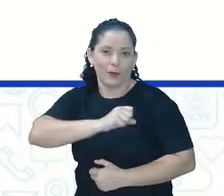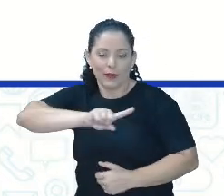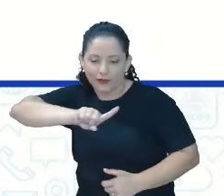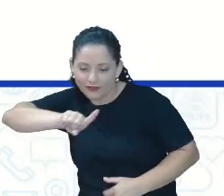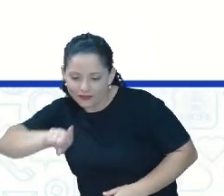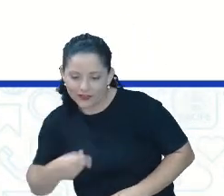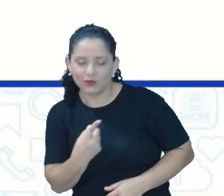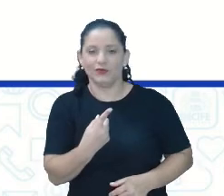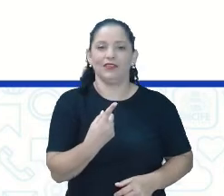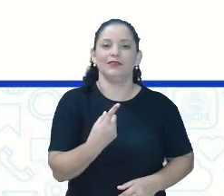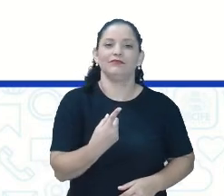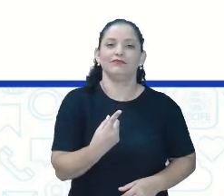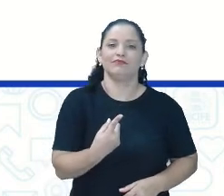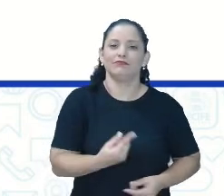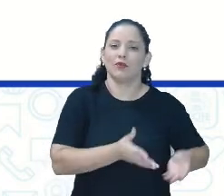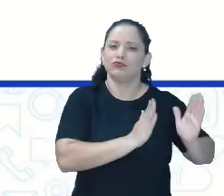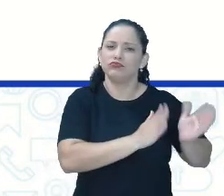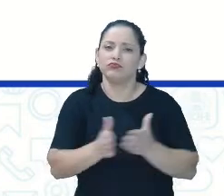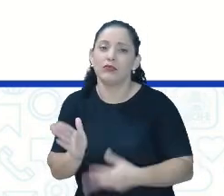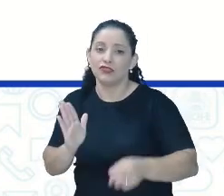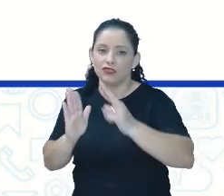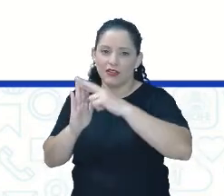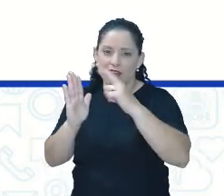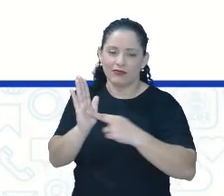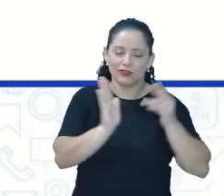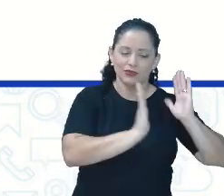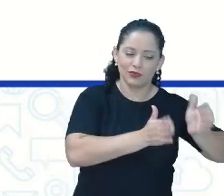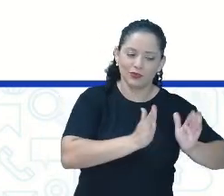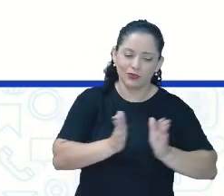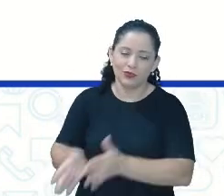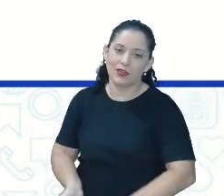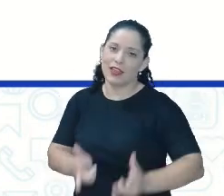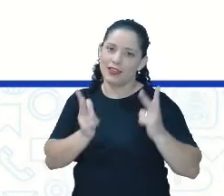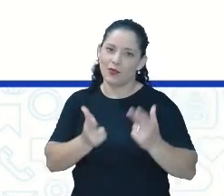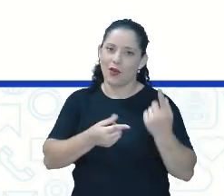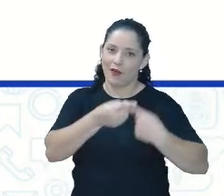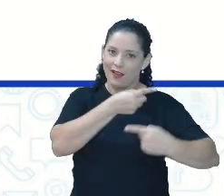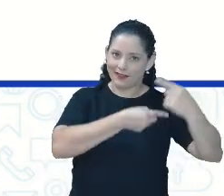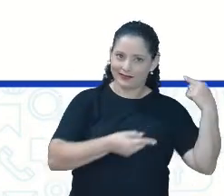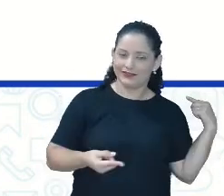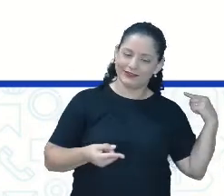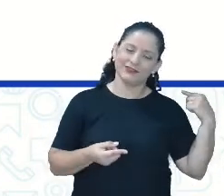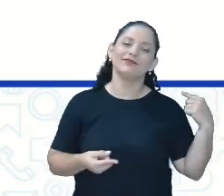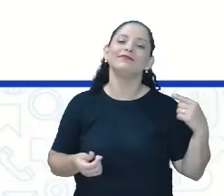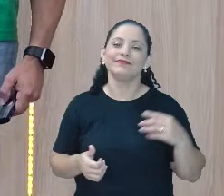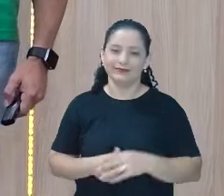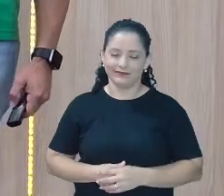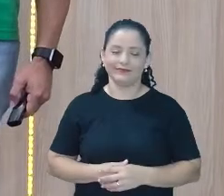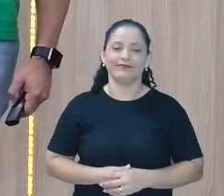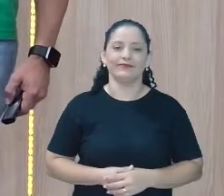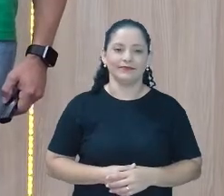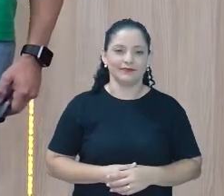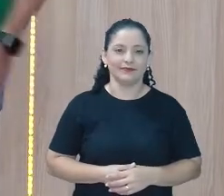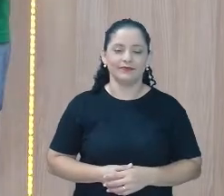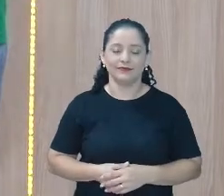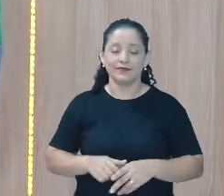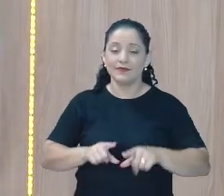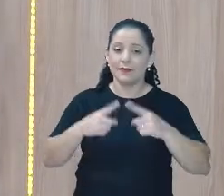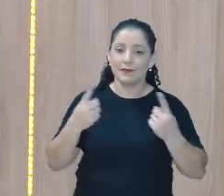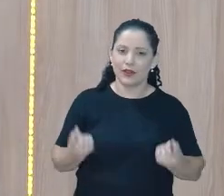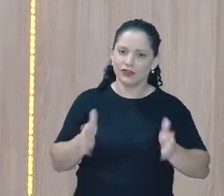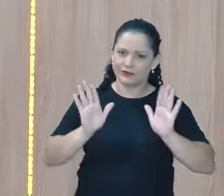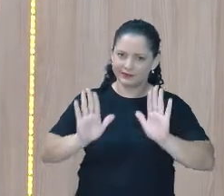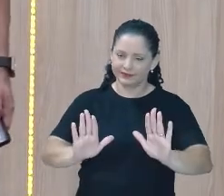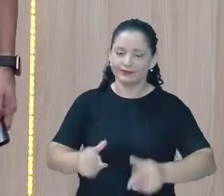Então, a gente vai seguir aí os mesmos passos que a gente fez aí da divisão anterior, certo? Mas